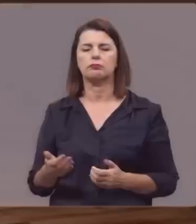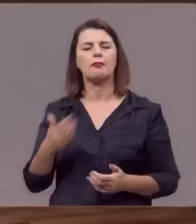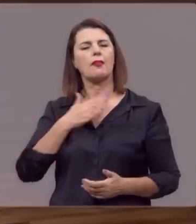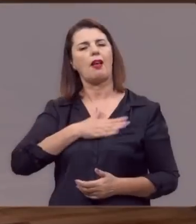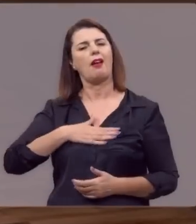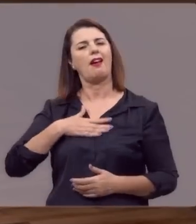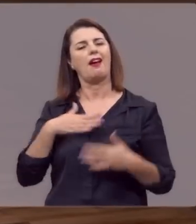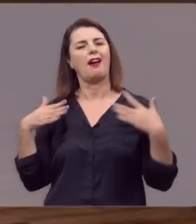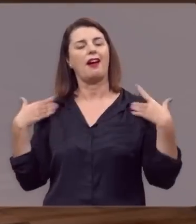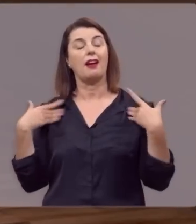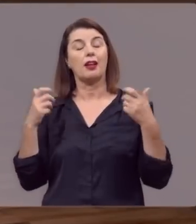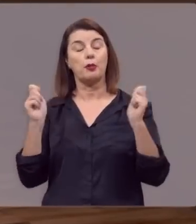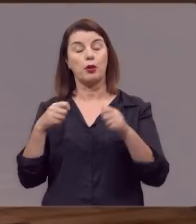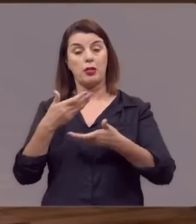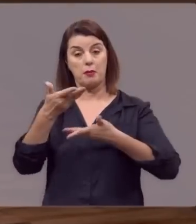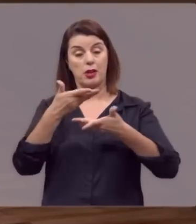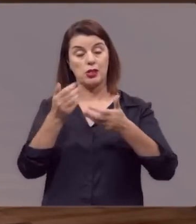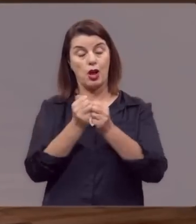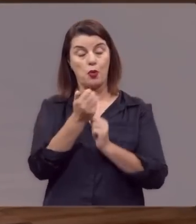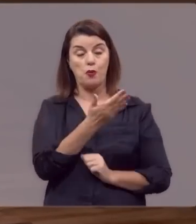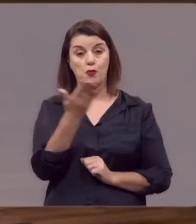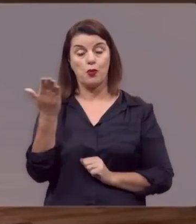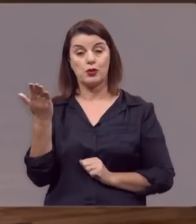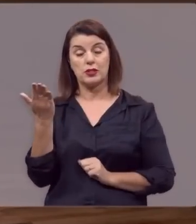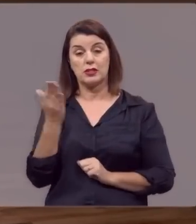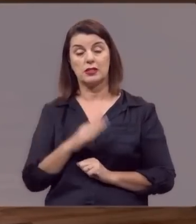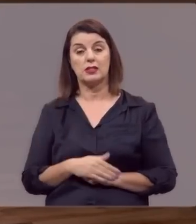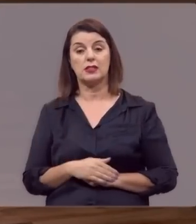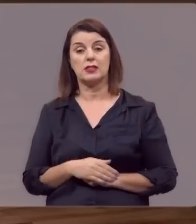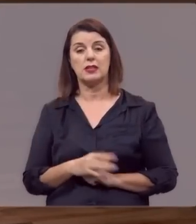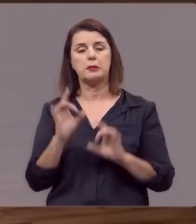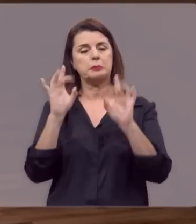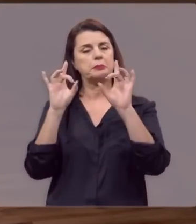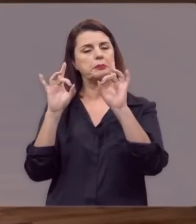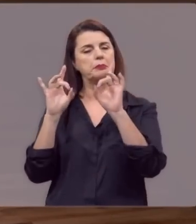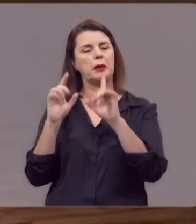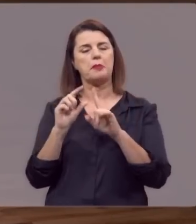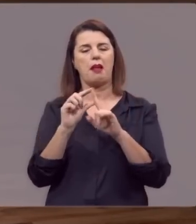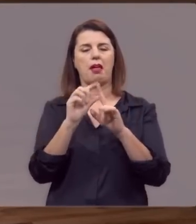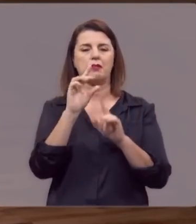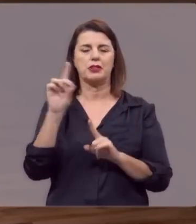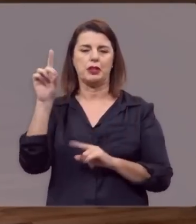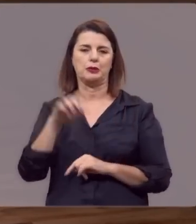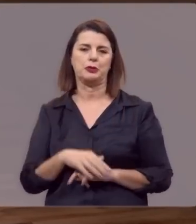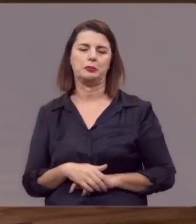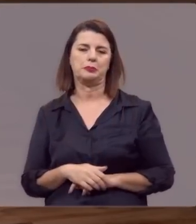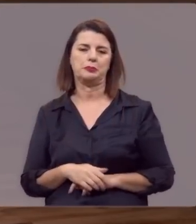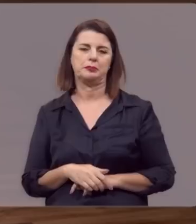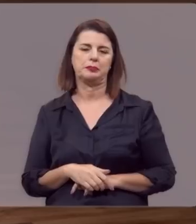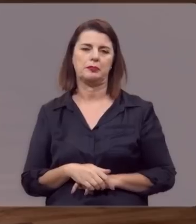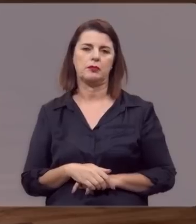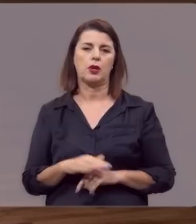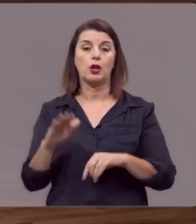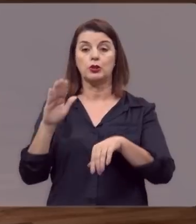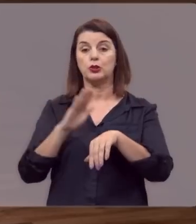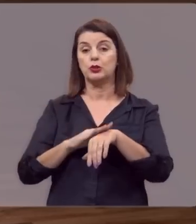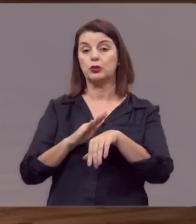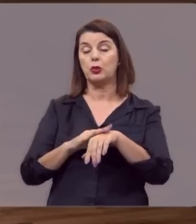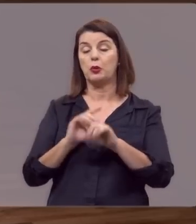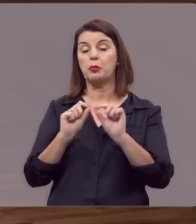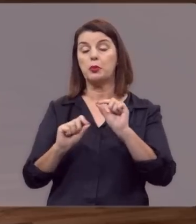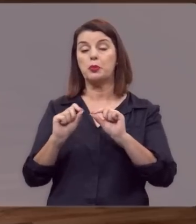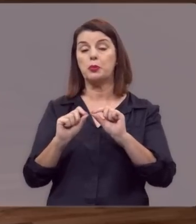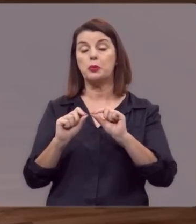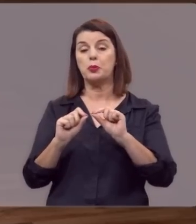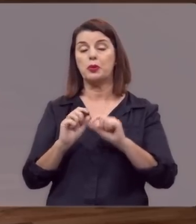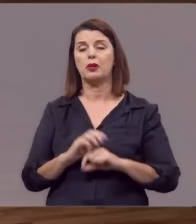Que alegria poder partilhar com você a preciosíssima Palavra de Deus. Sobretudo porque